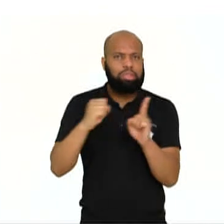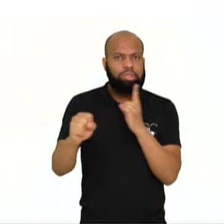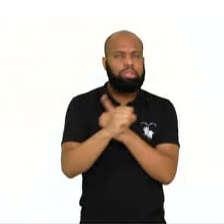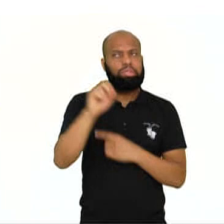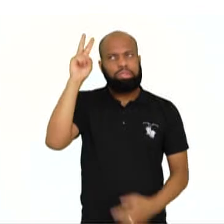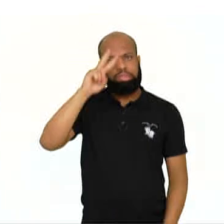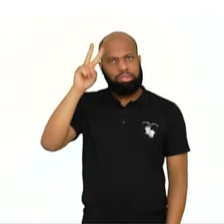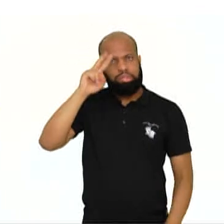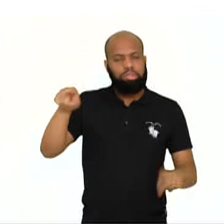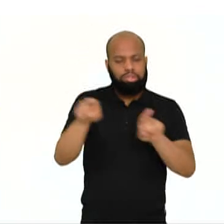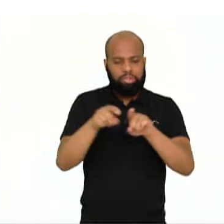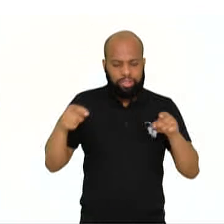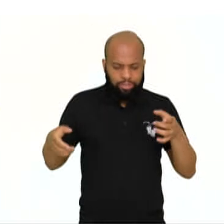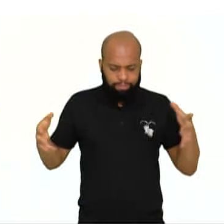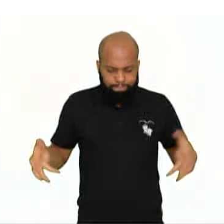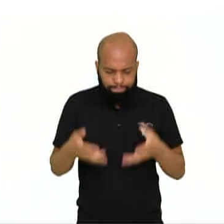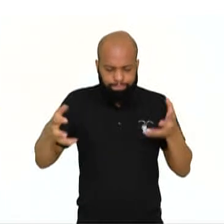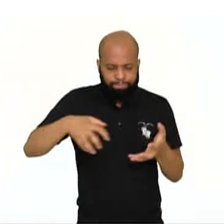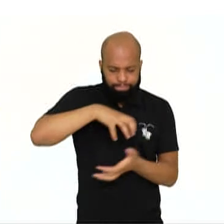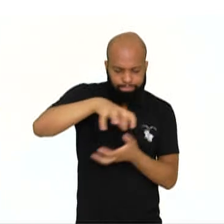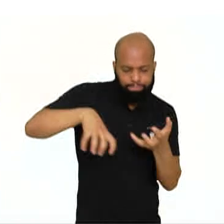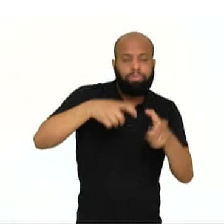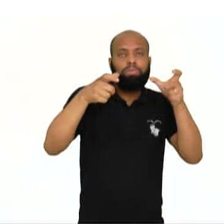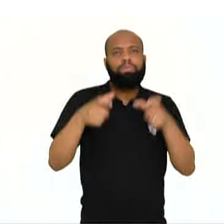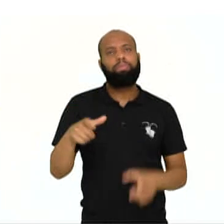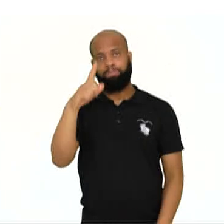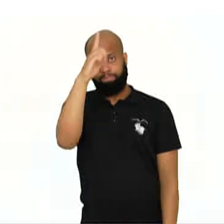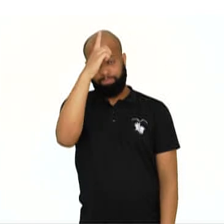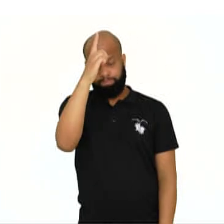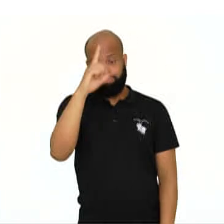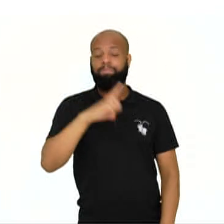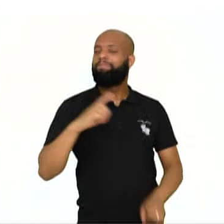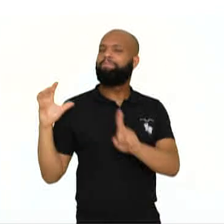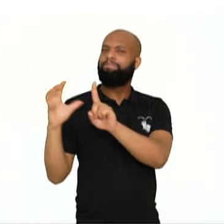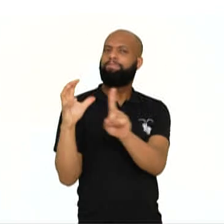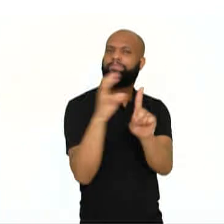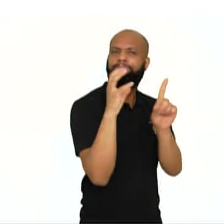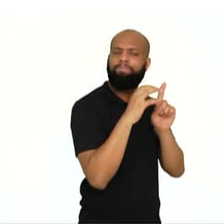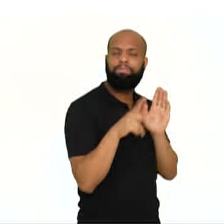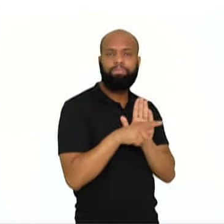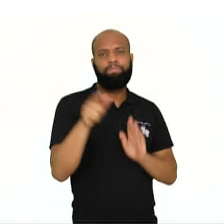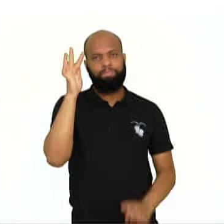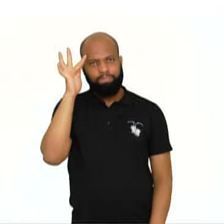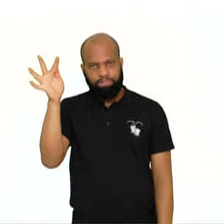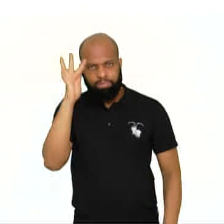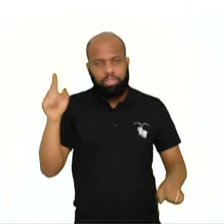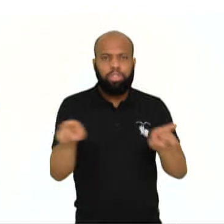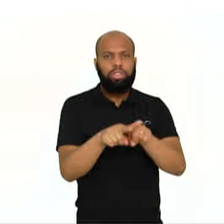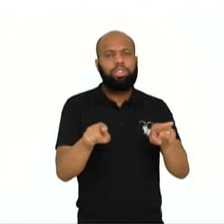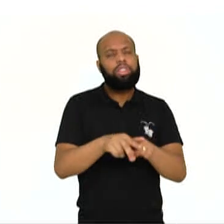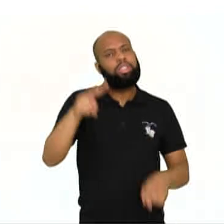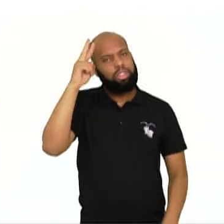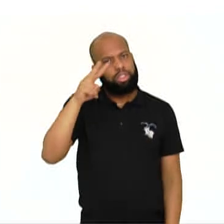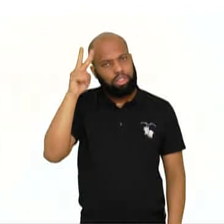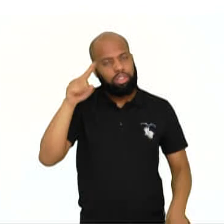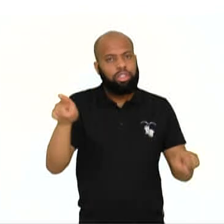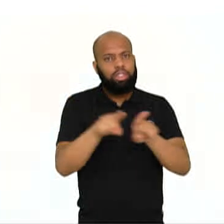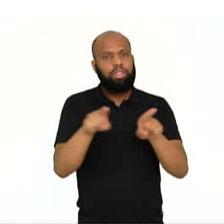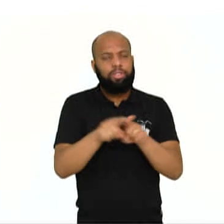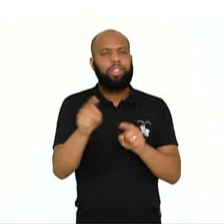historiador e revolucionário alemão. Exerceu forte influência na filosofia, na história e